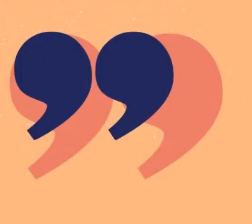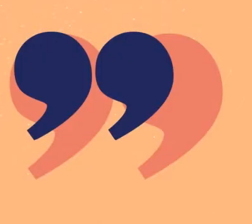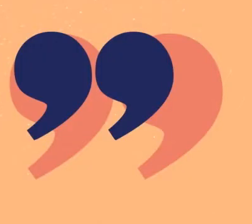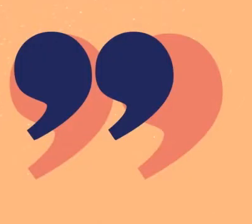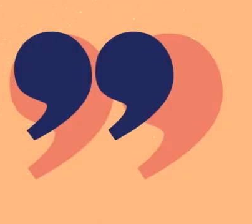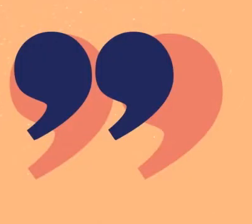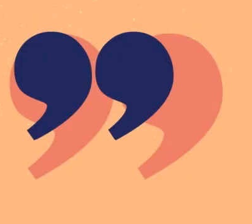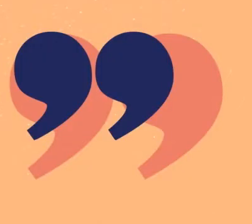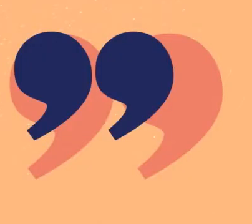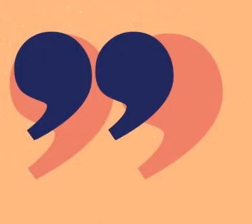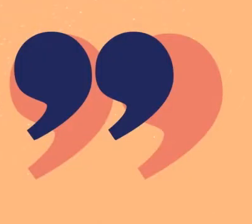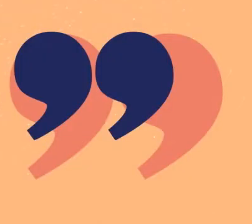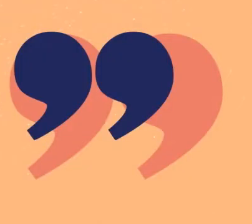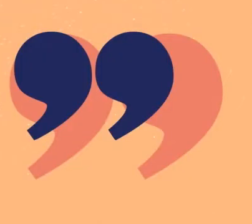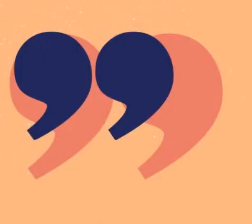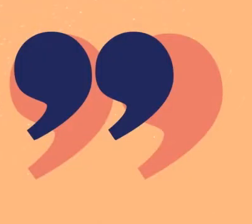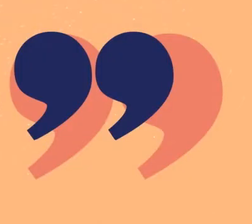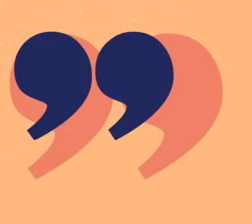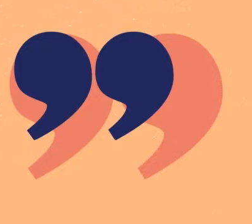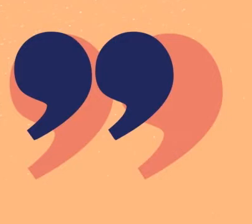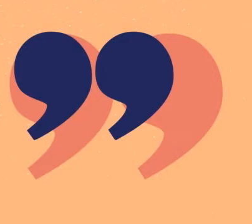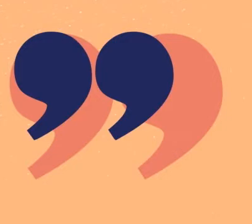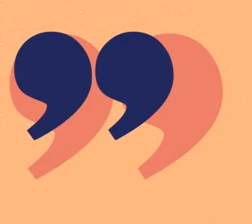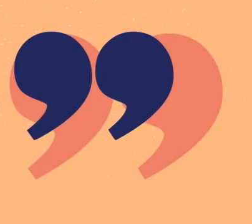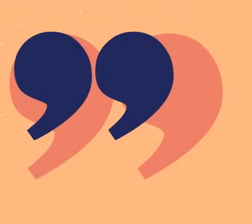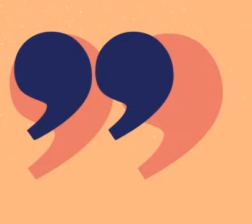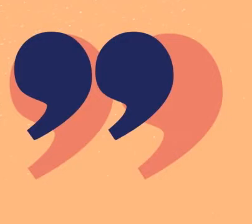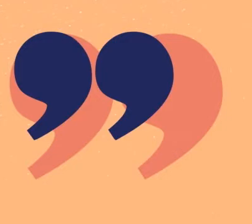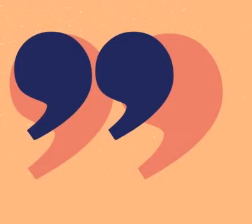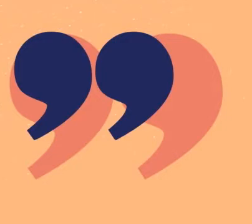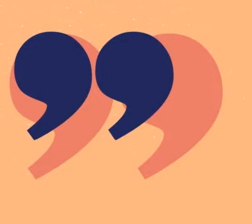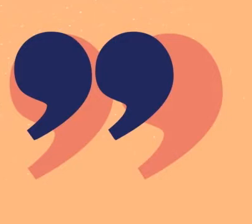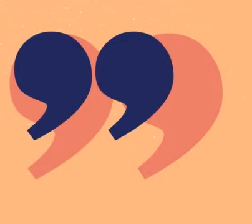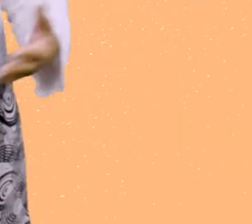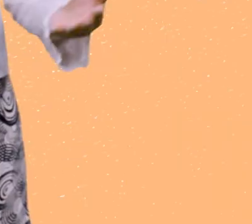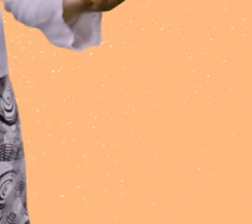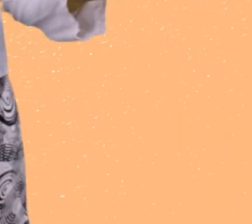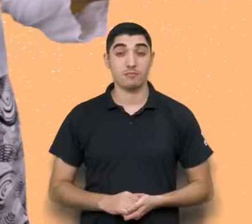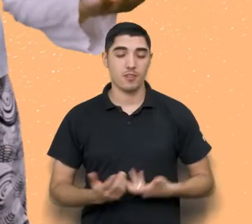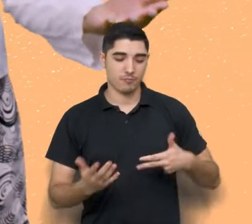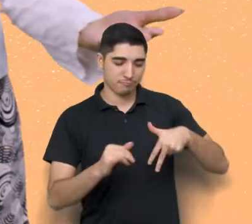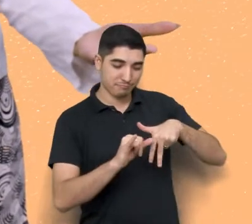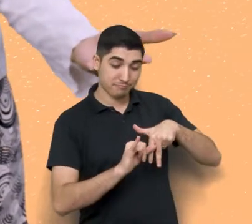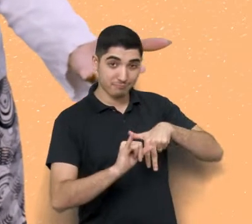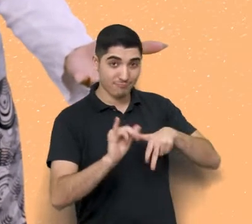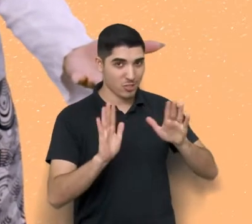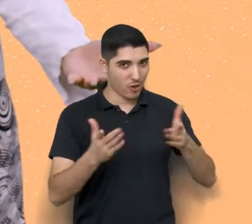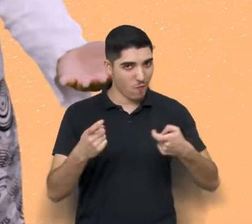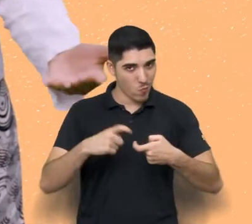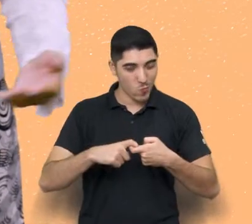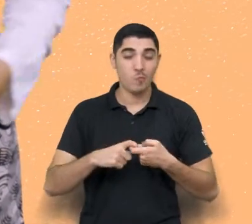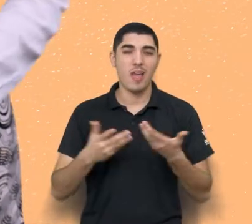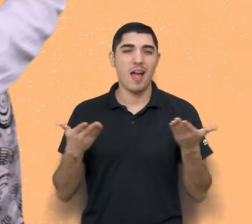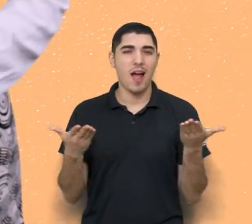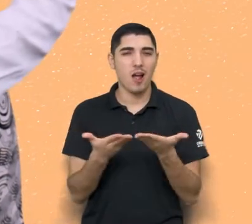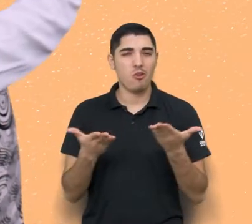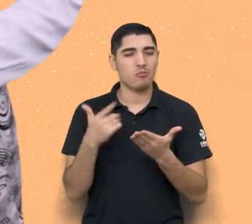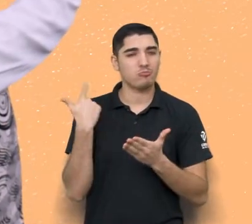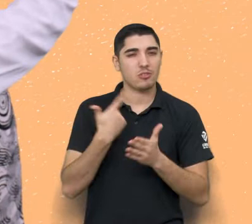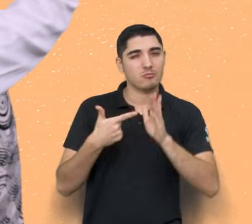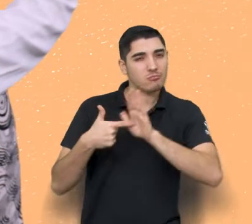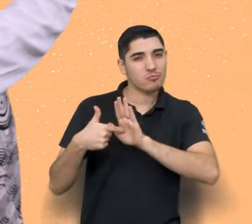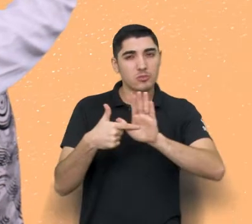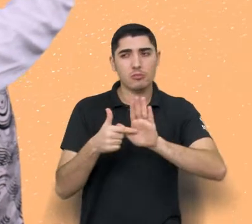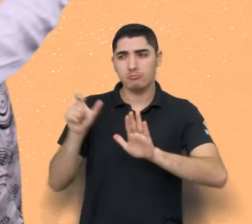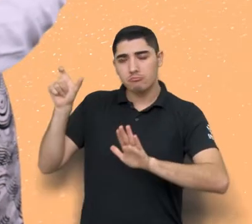O Com a Palavra está de volta e neste